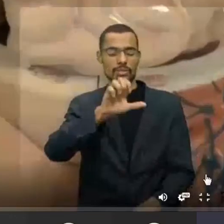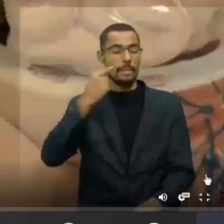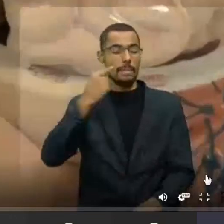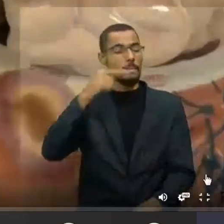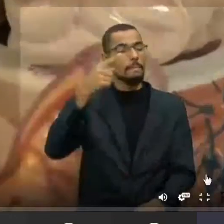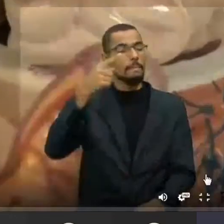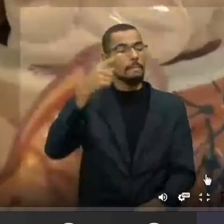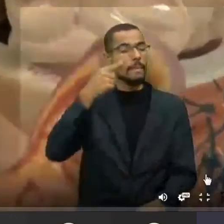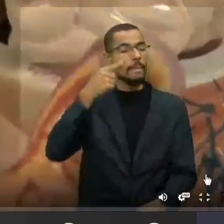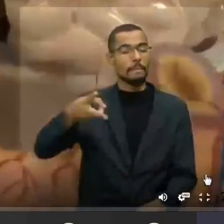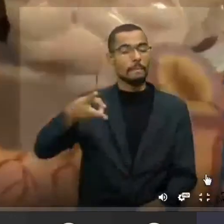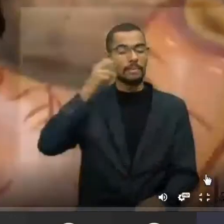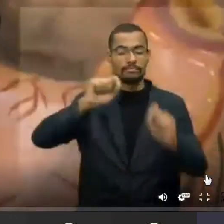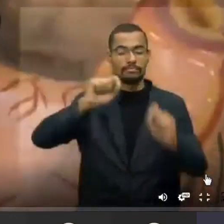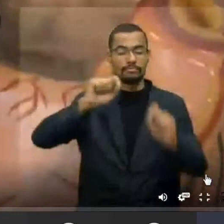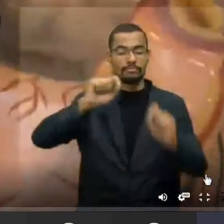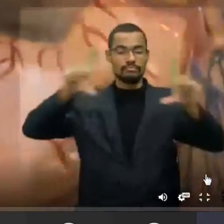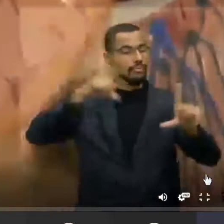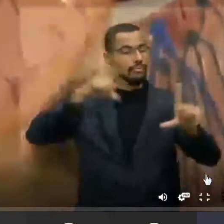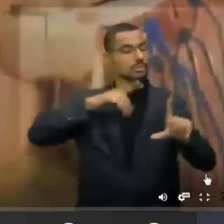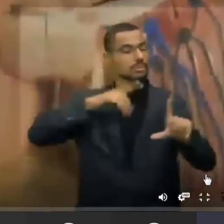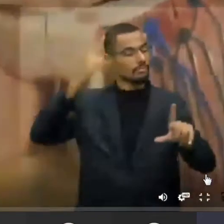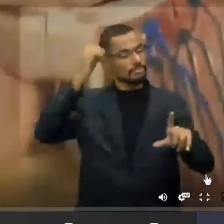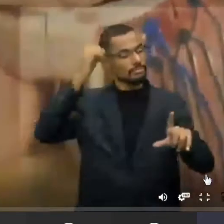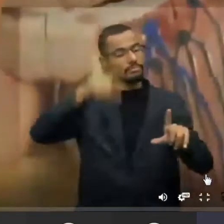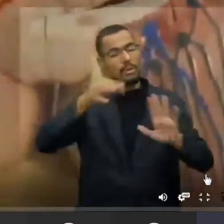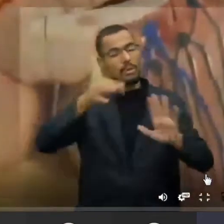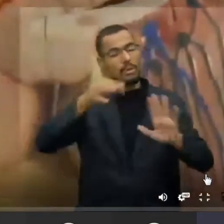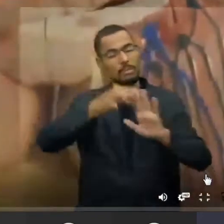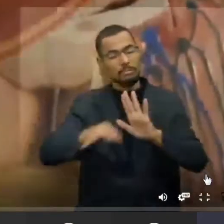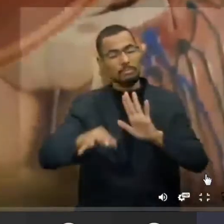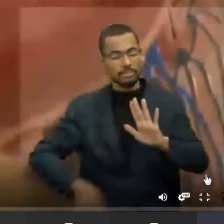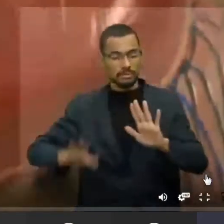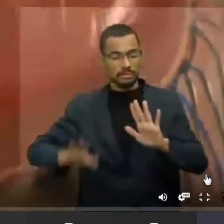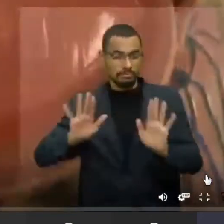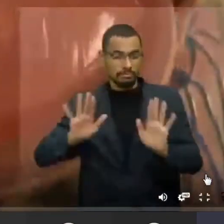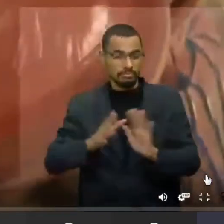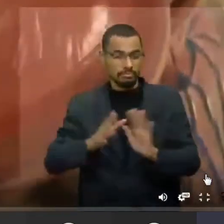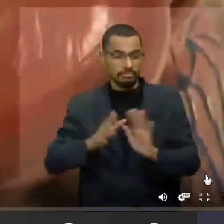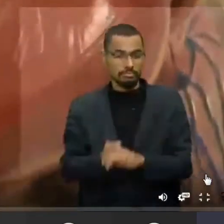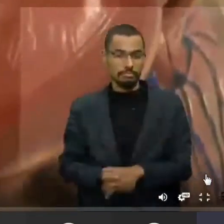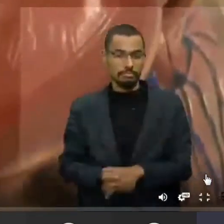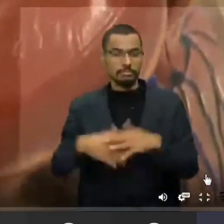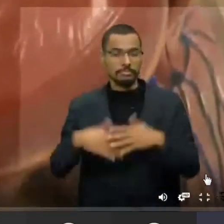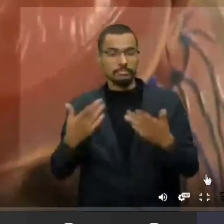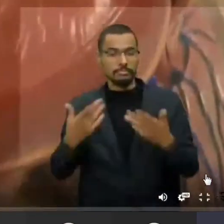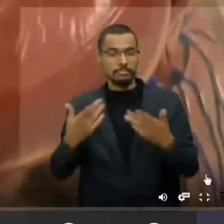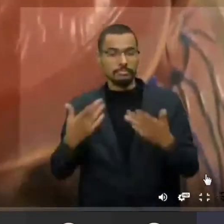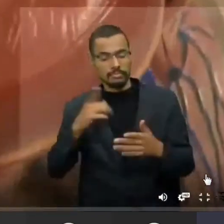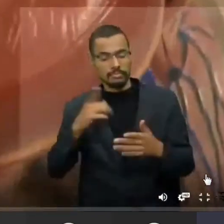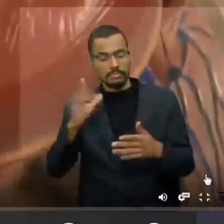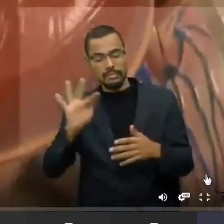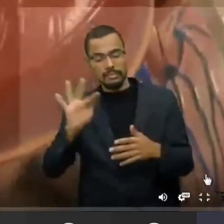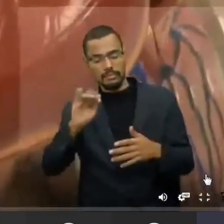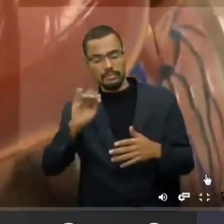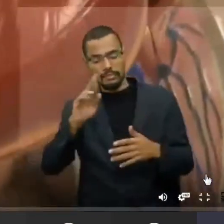Então, observando ali numa estrutura ampliada. Eu tenho, então, as fibras,